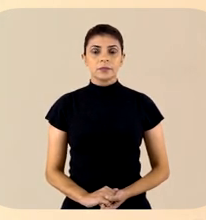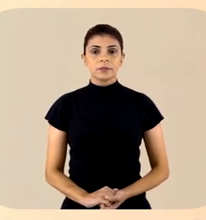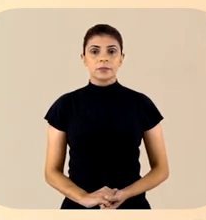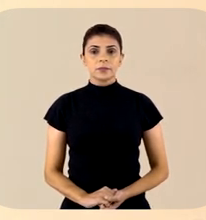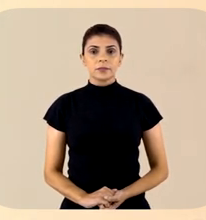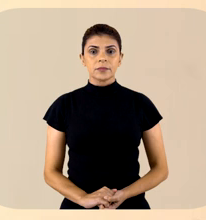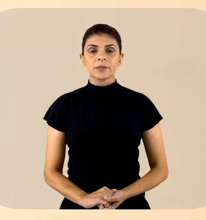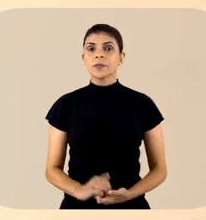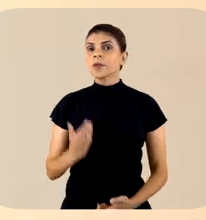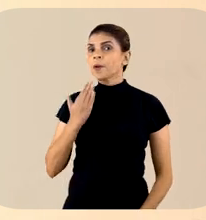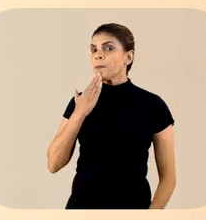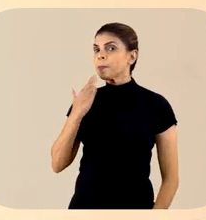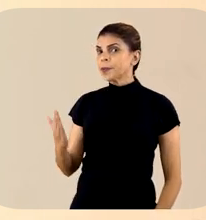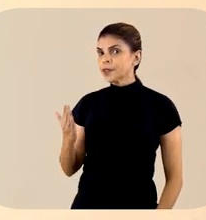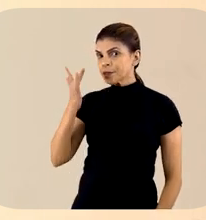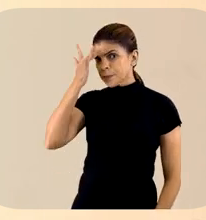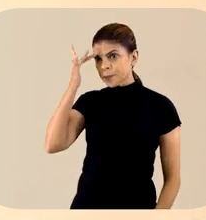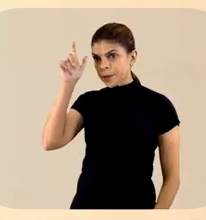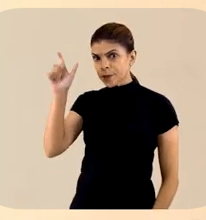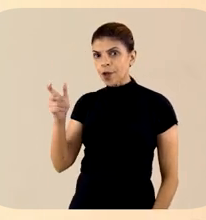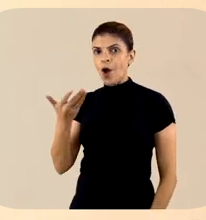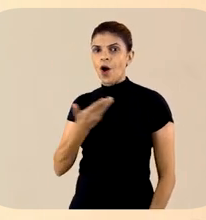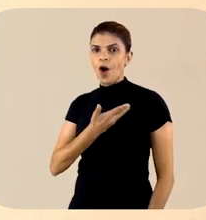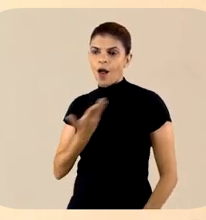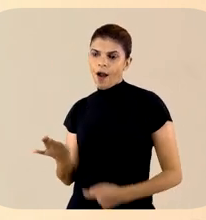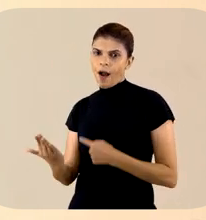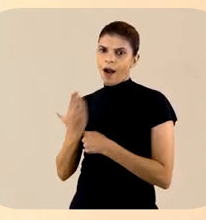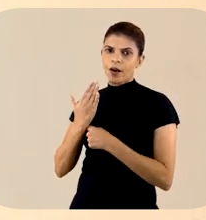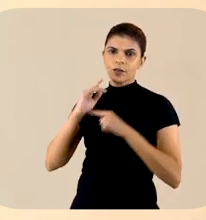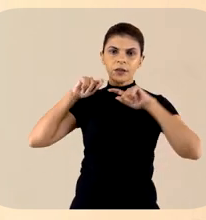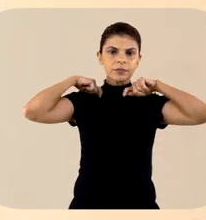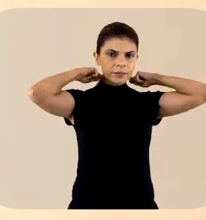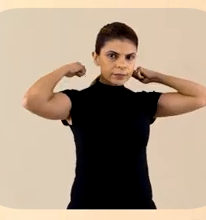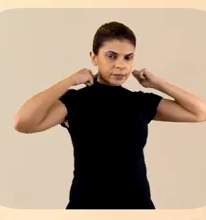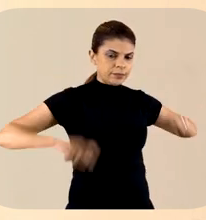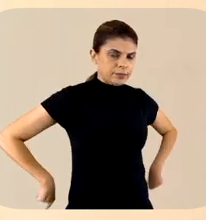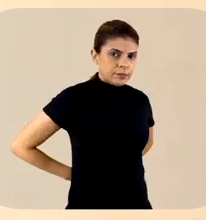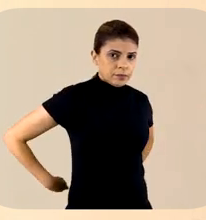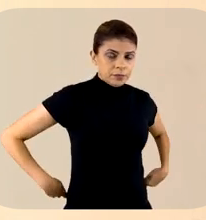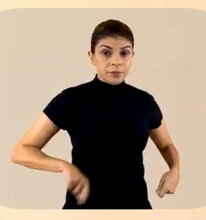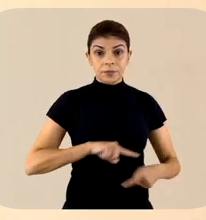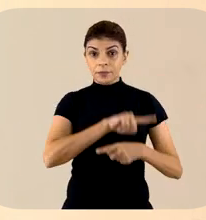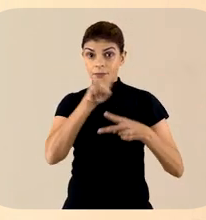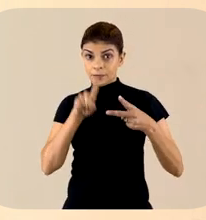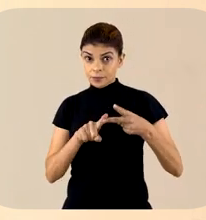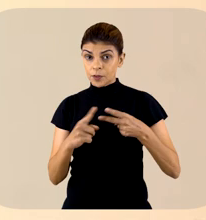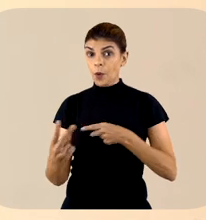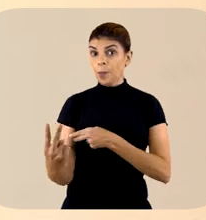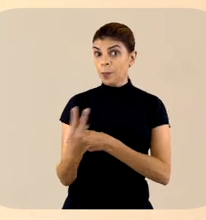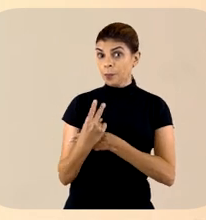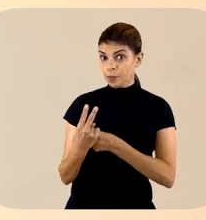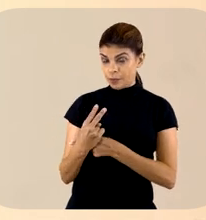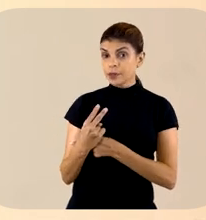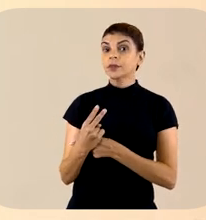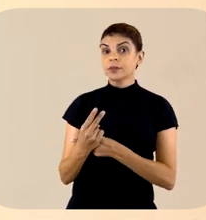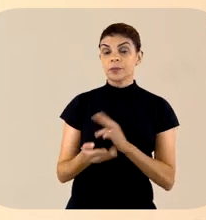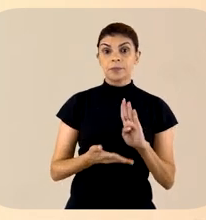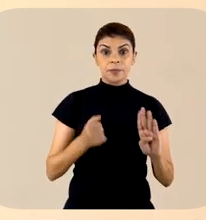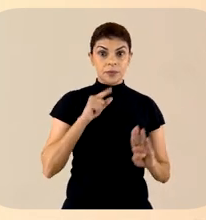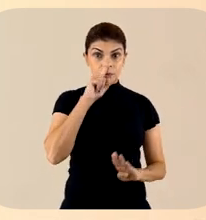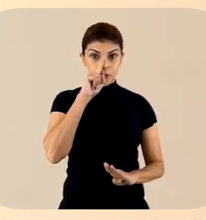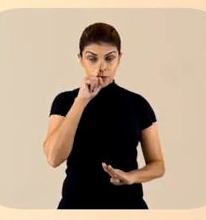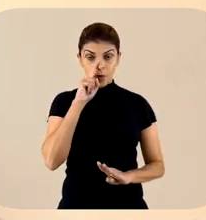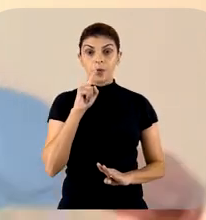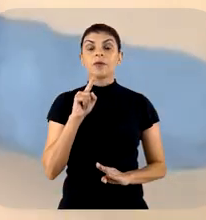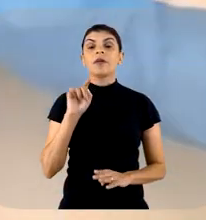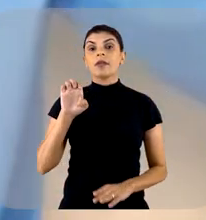Podemos também solicitar um auxílio de algum colega. O próximo equipamento de proteção individual será a nossa